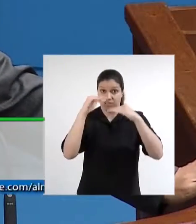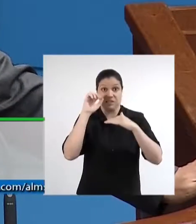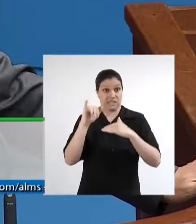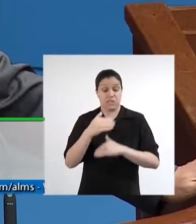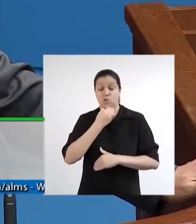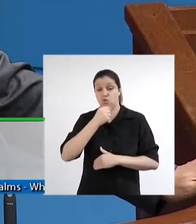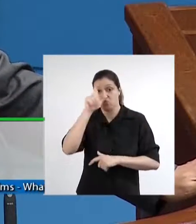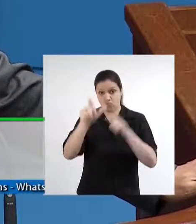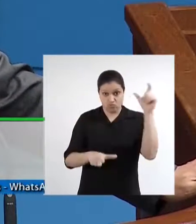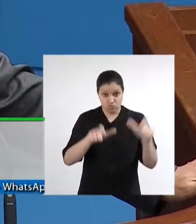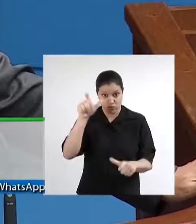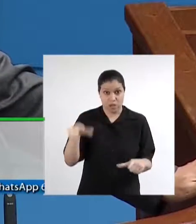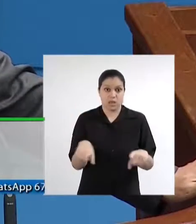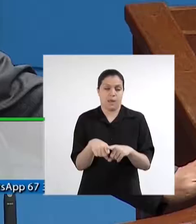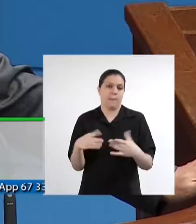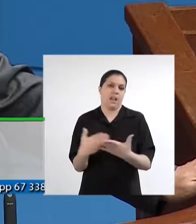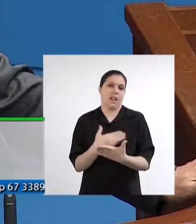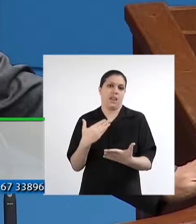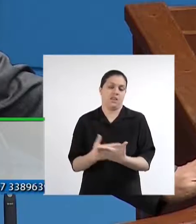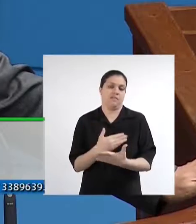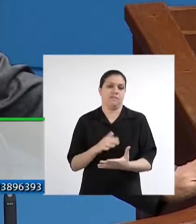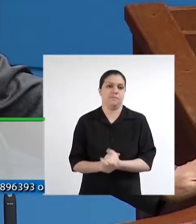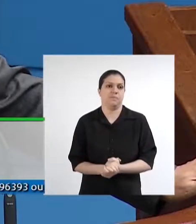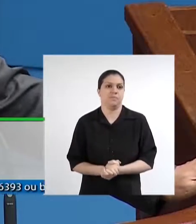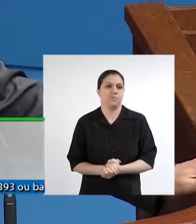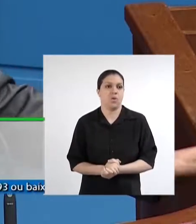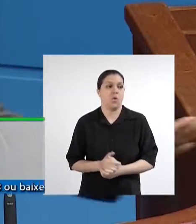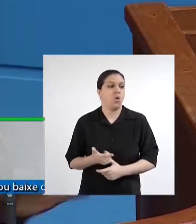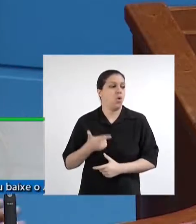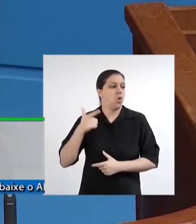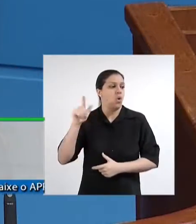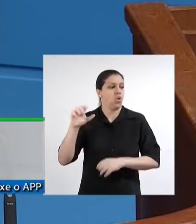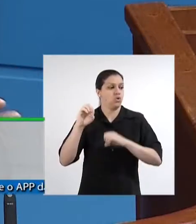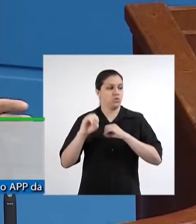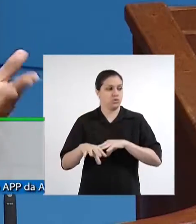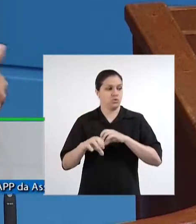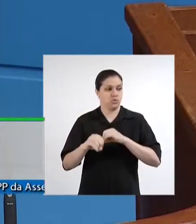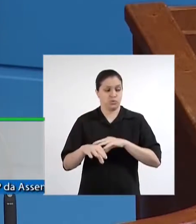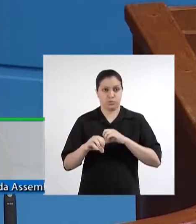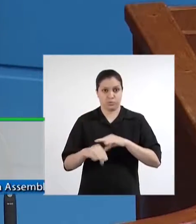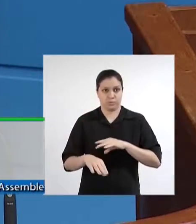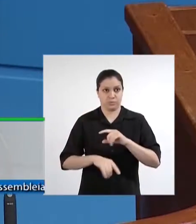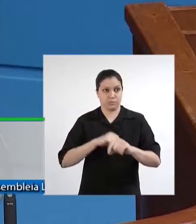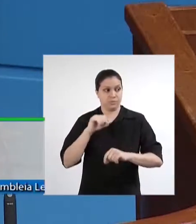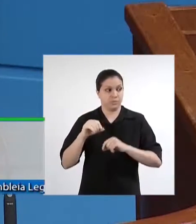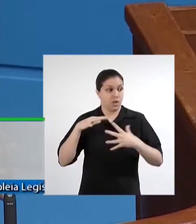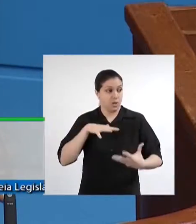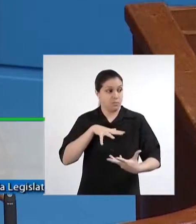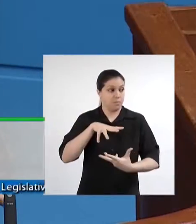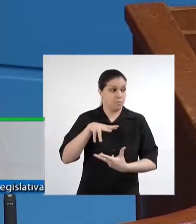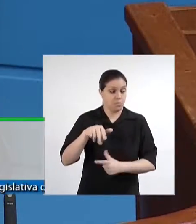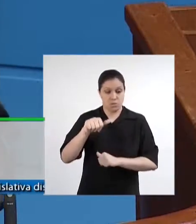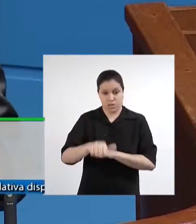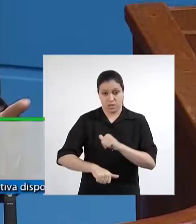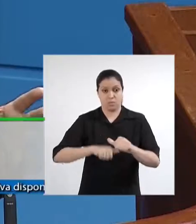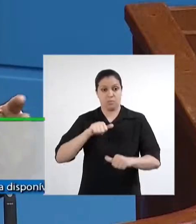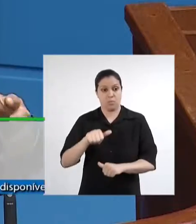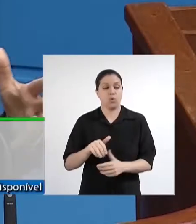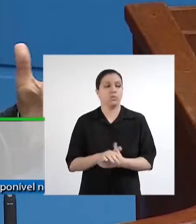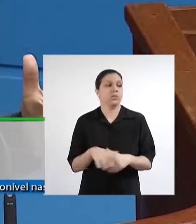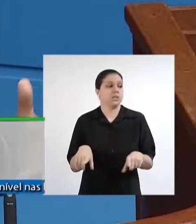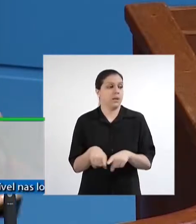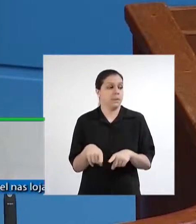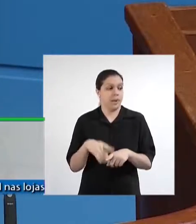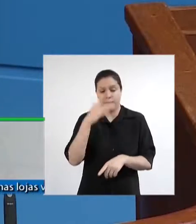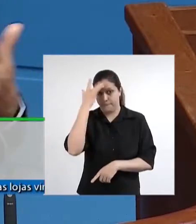ilustre educador, Paulo Freire, diz que a educação não muda o mundo, a educação muda pessoas, e pessoas